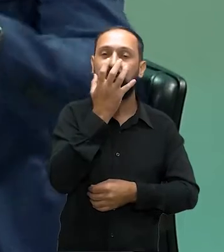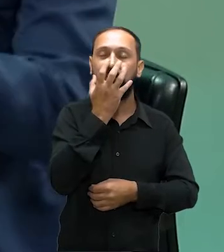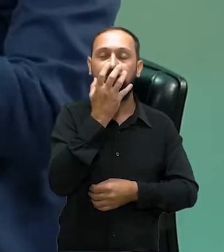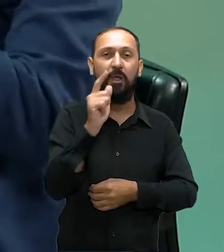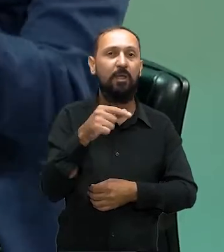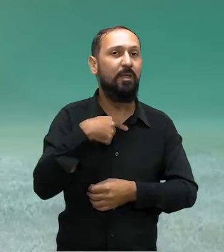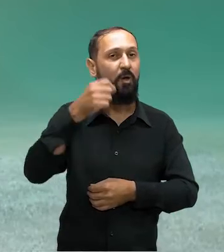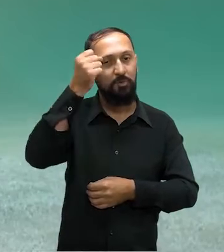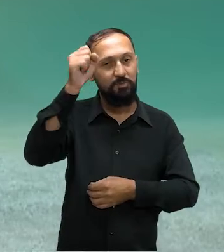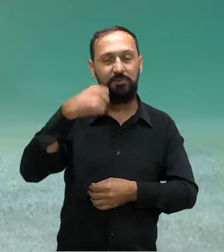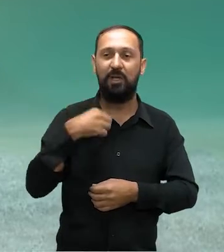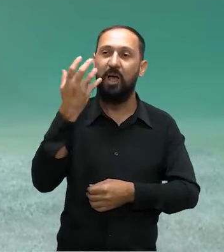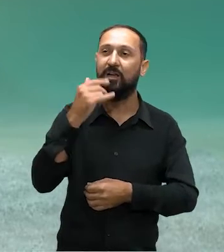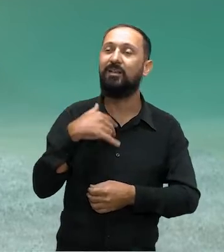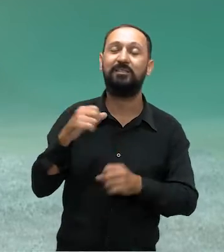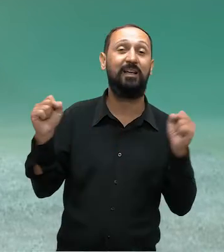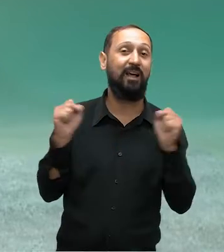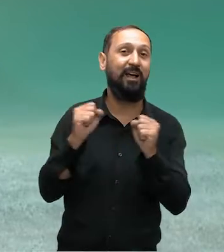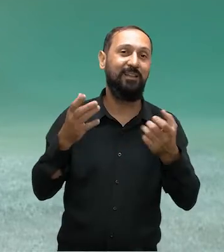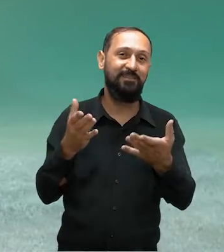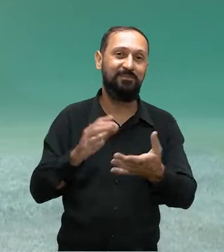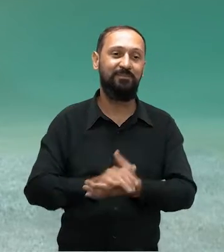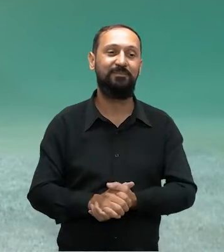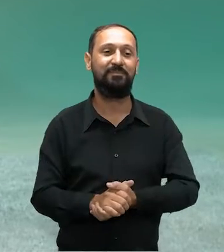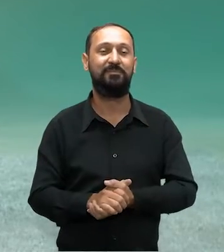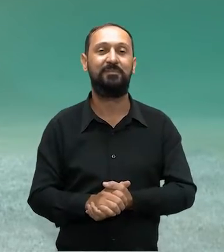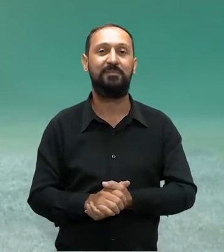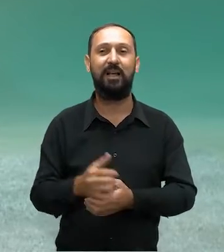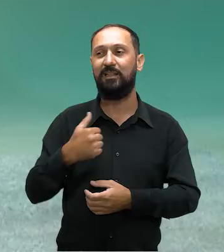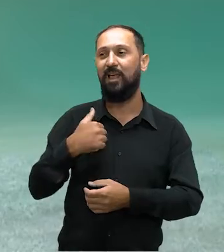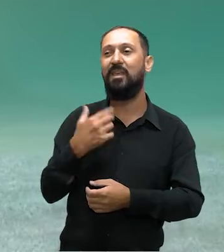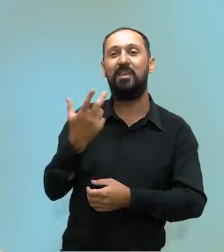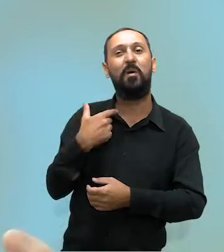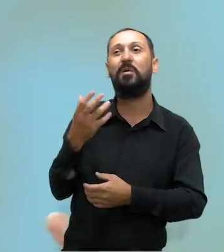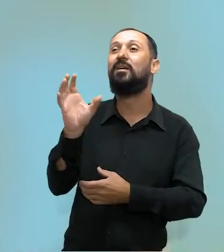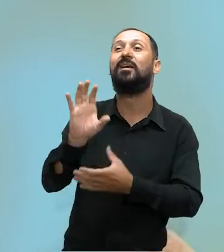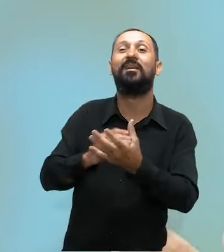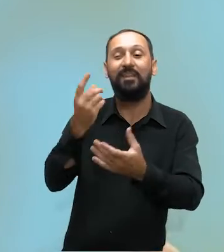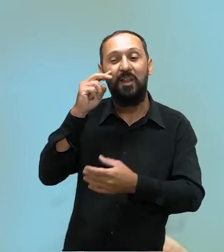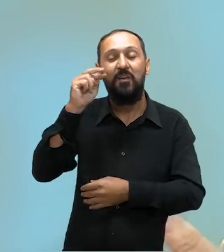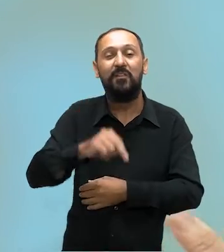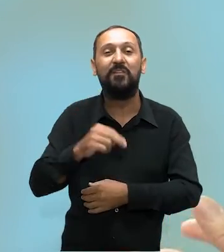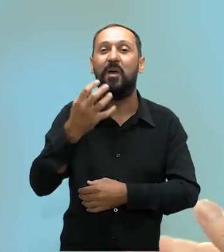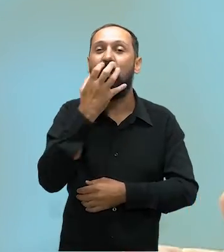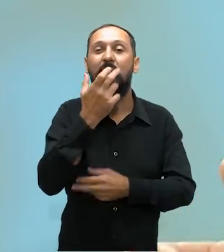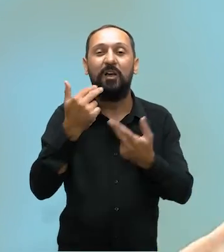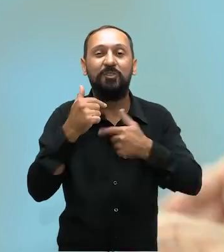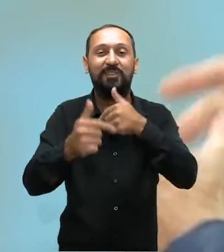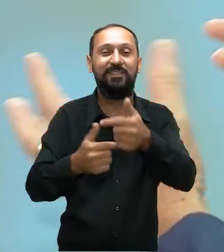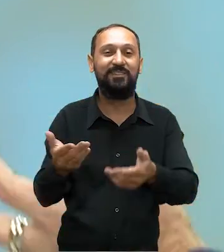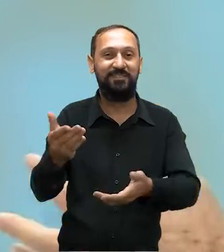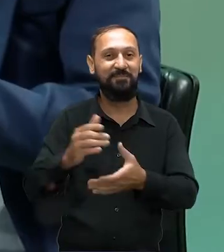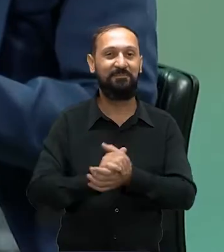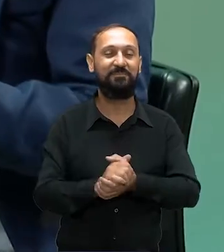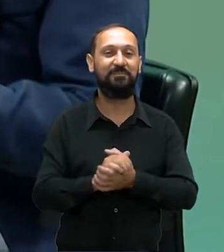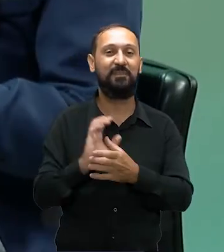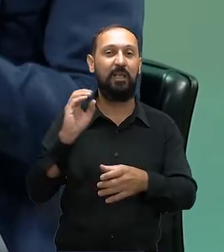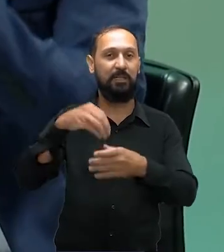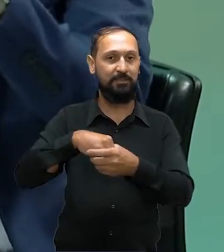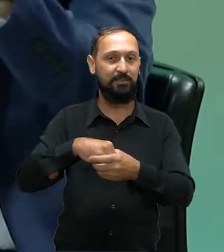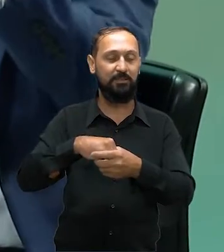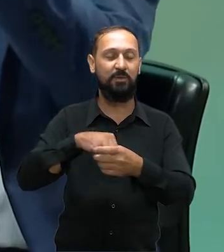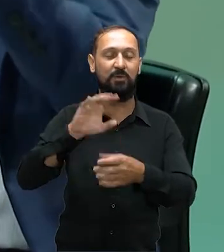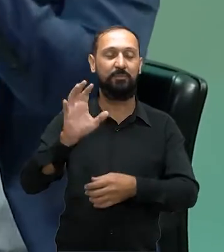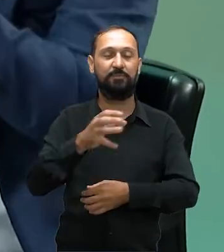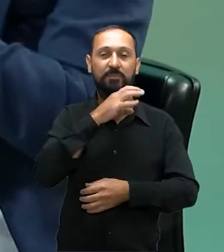o cão. É um sucesso. Nossa, as crianças devem ficar doidas. Aí, Até eu ia ficar animado em ver o cachorro trabalhando. Nesse processo nosso com